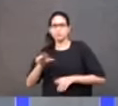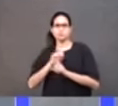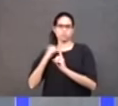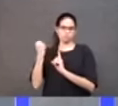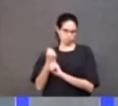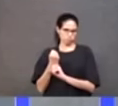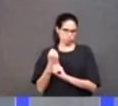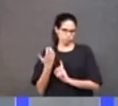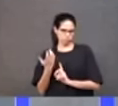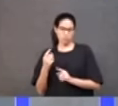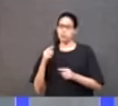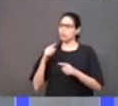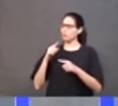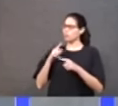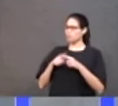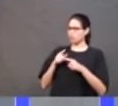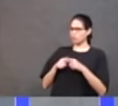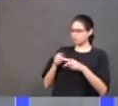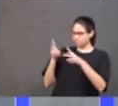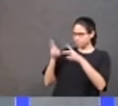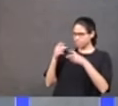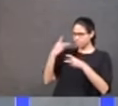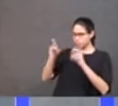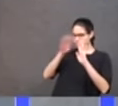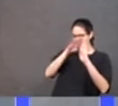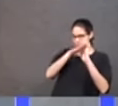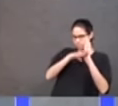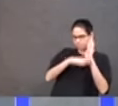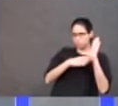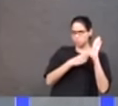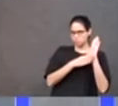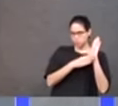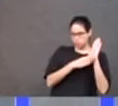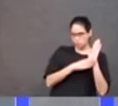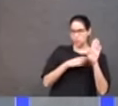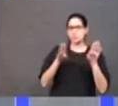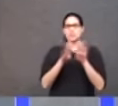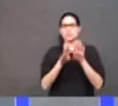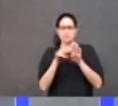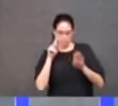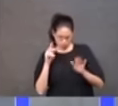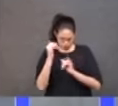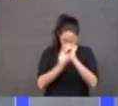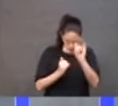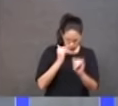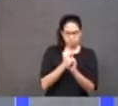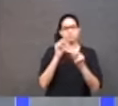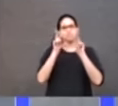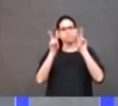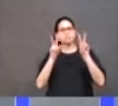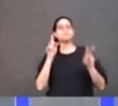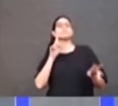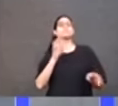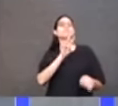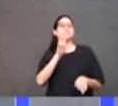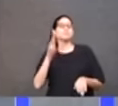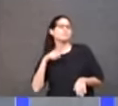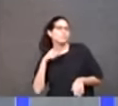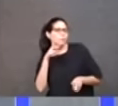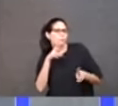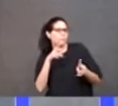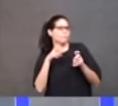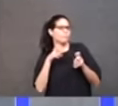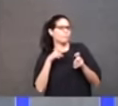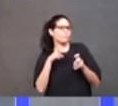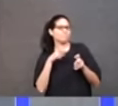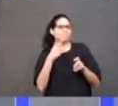da leitura da realização da sua carta-programa e no próprio sítio da chapa, nós não vimos nada claramente